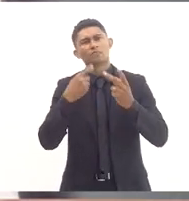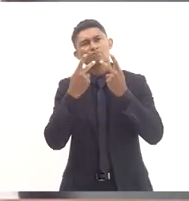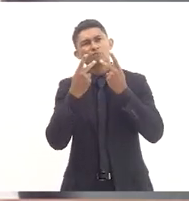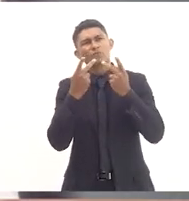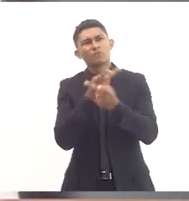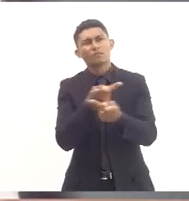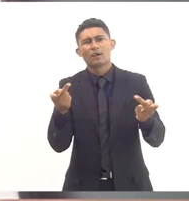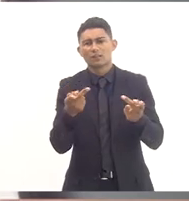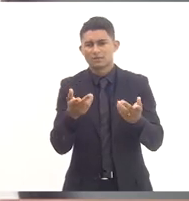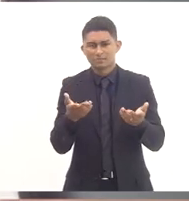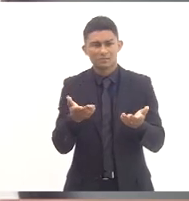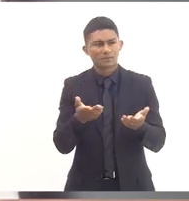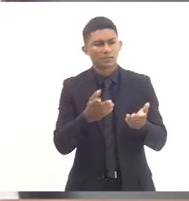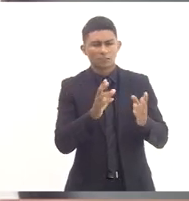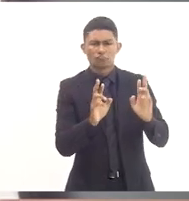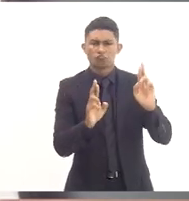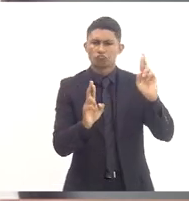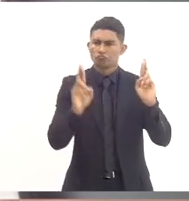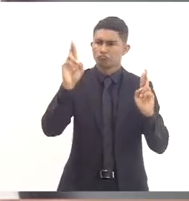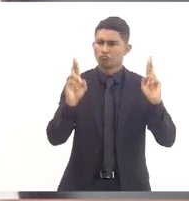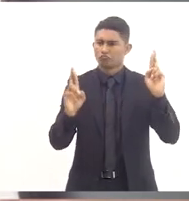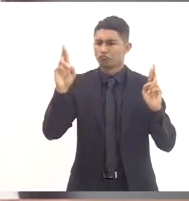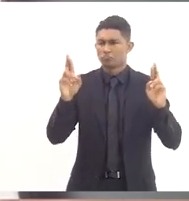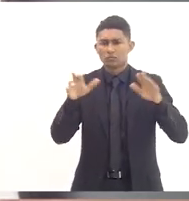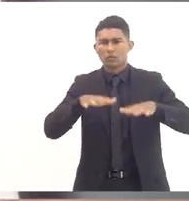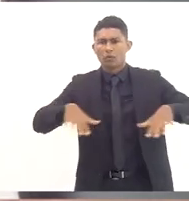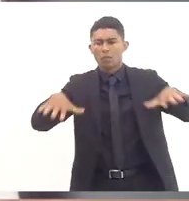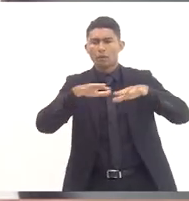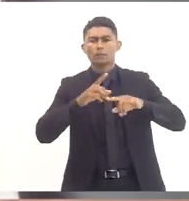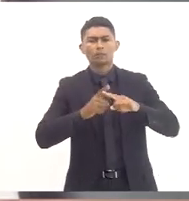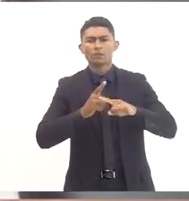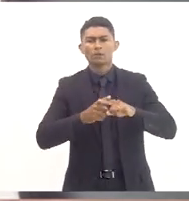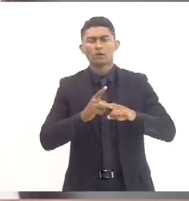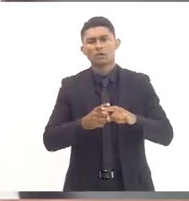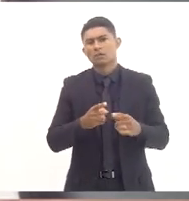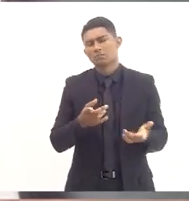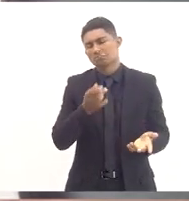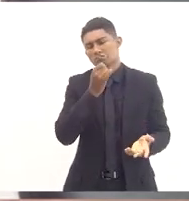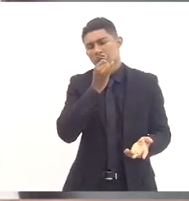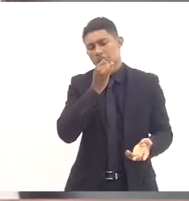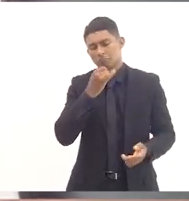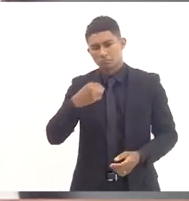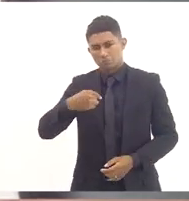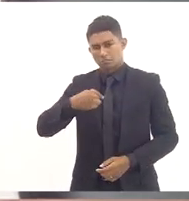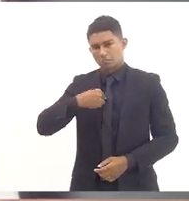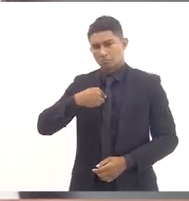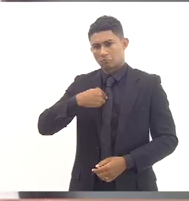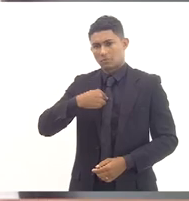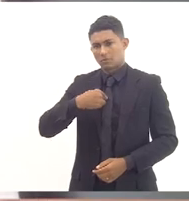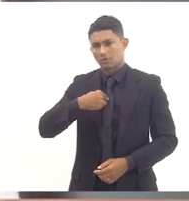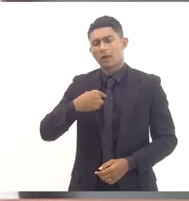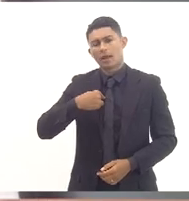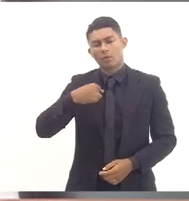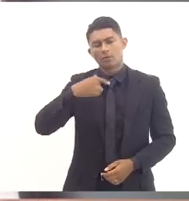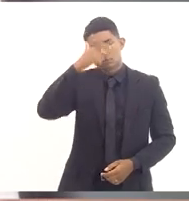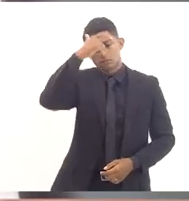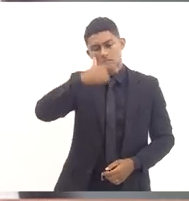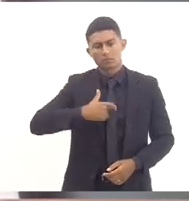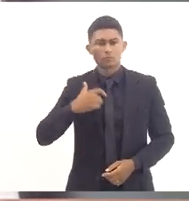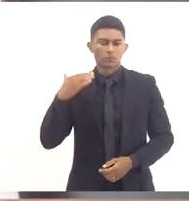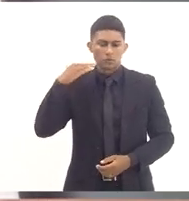Para Todas as autoridades por quê Porque é muito fácil para mim né eu eu sou juíza